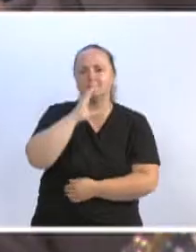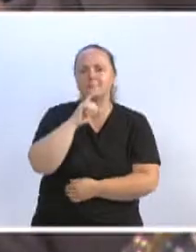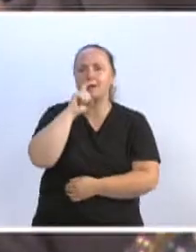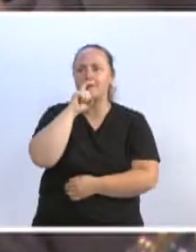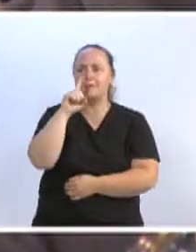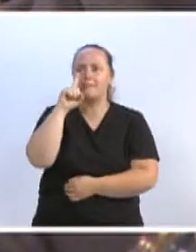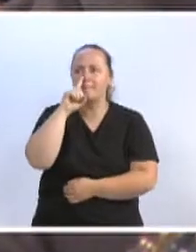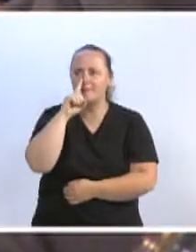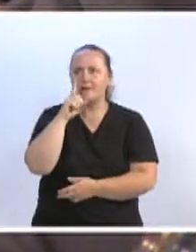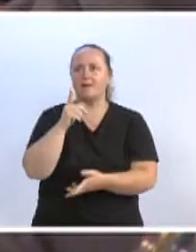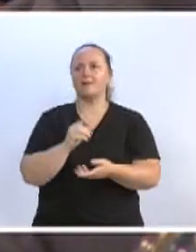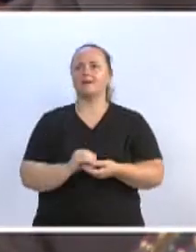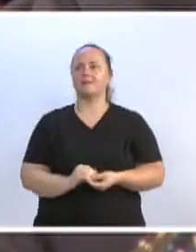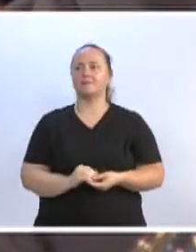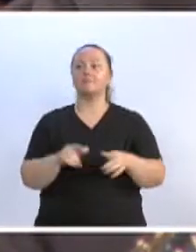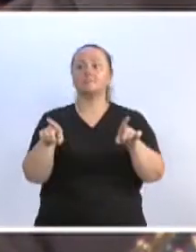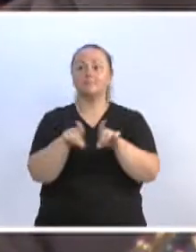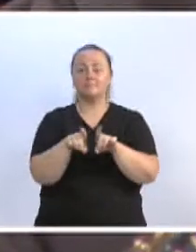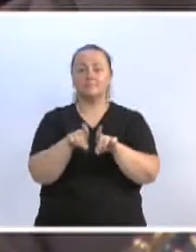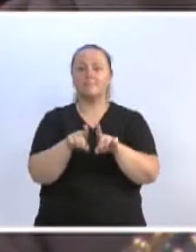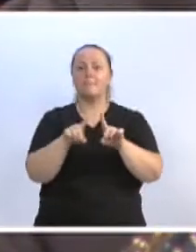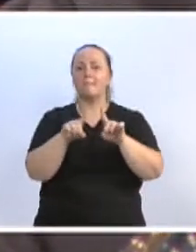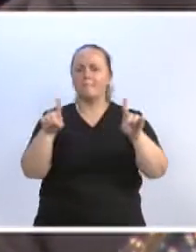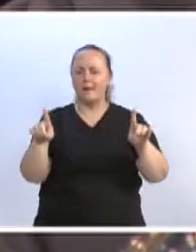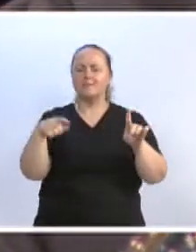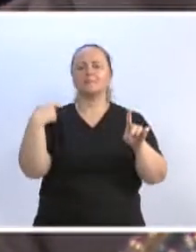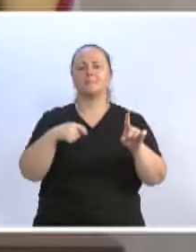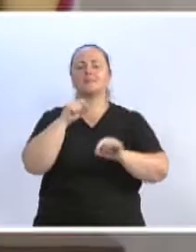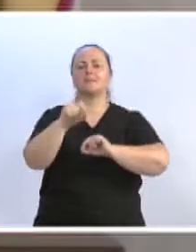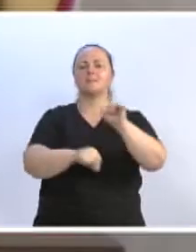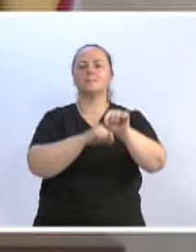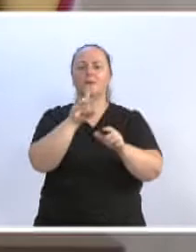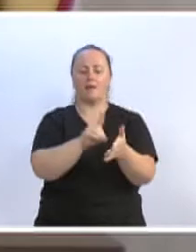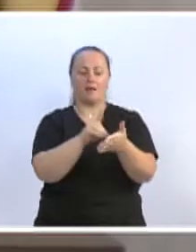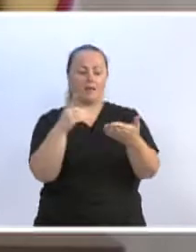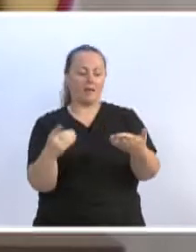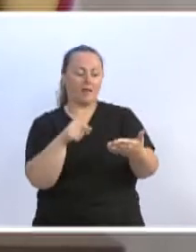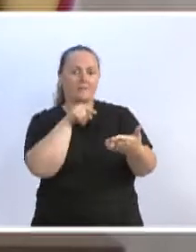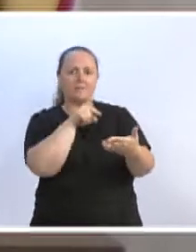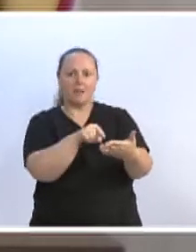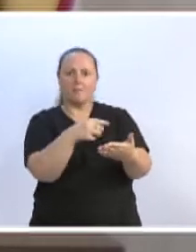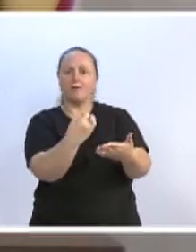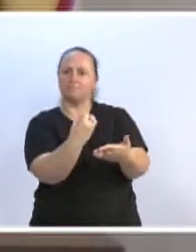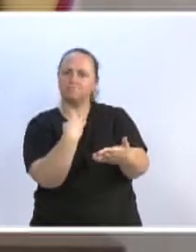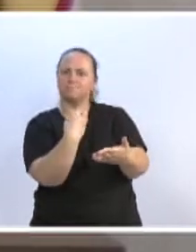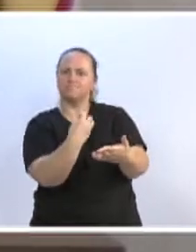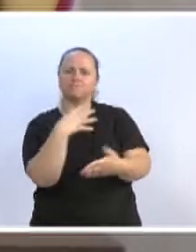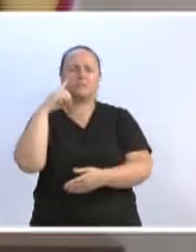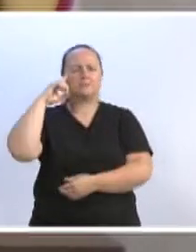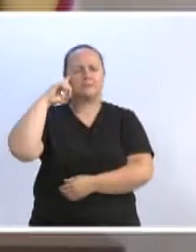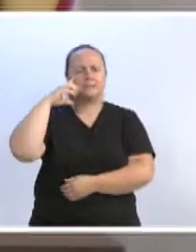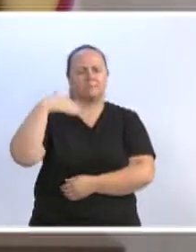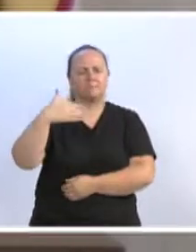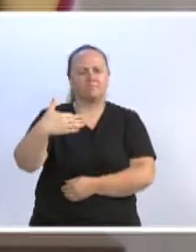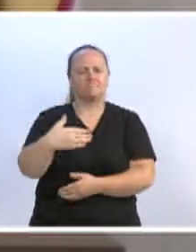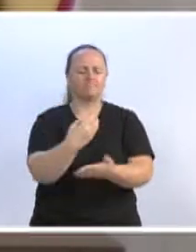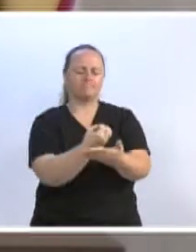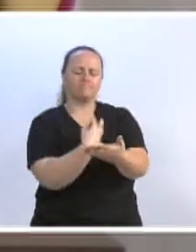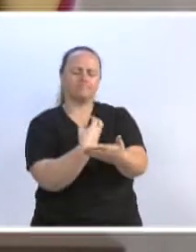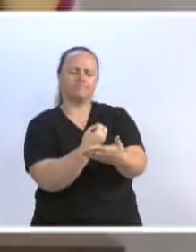da mãe, mas nós precisamos sim, através da Bíblia Sagrada, precisamos diariamente, e eu